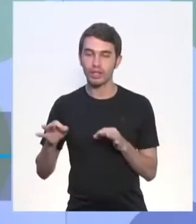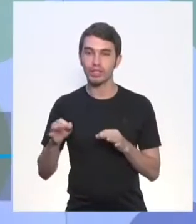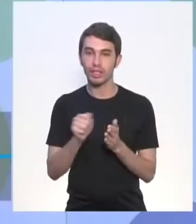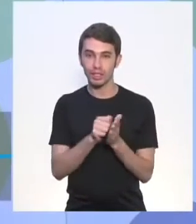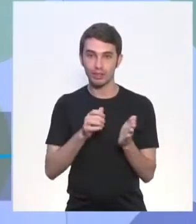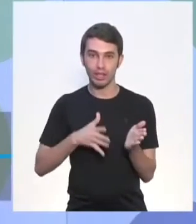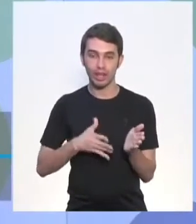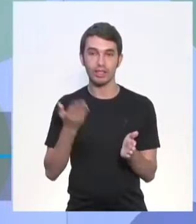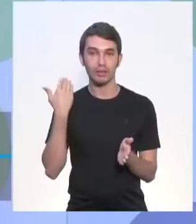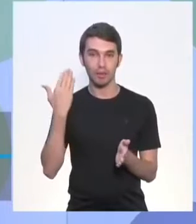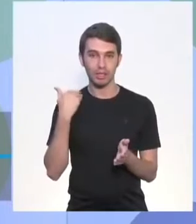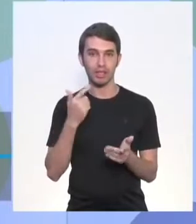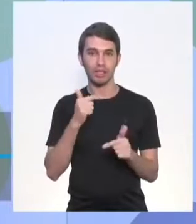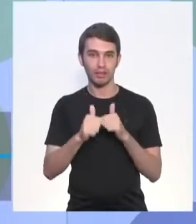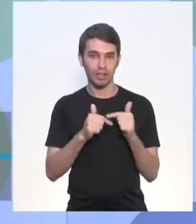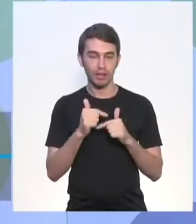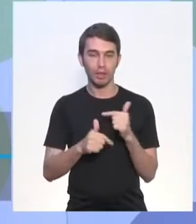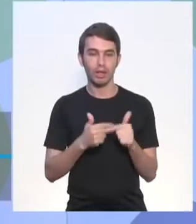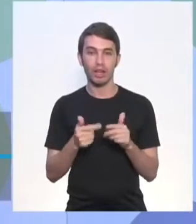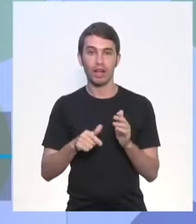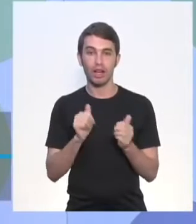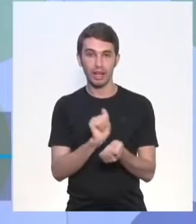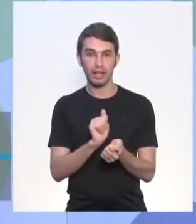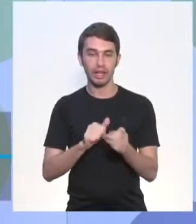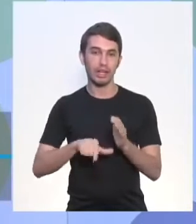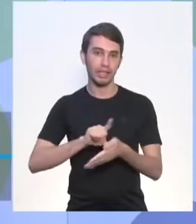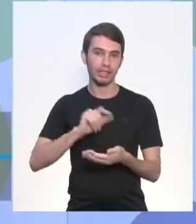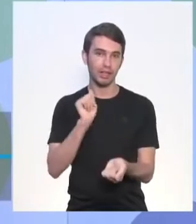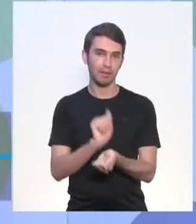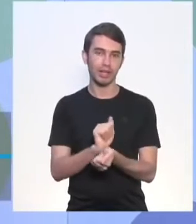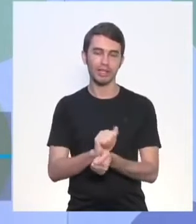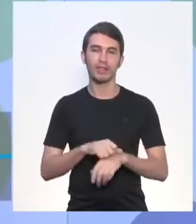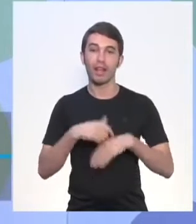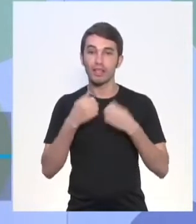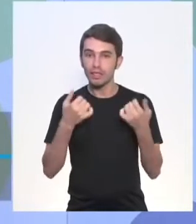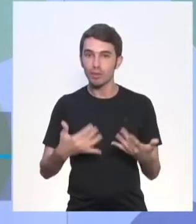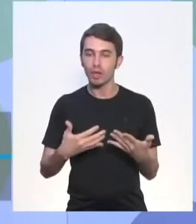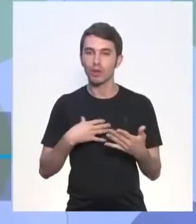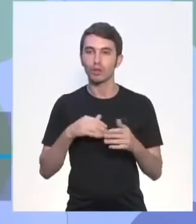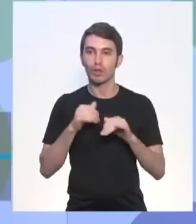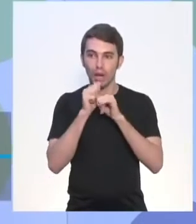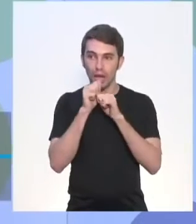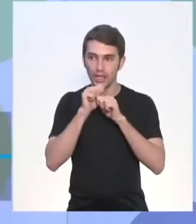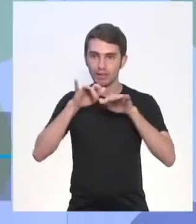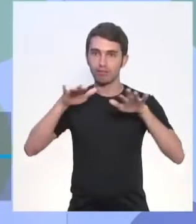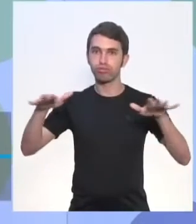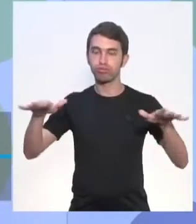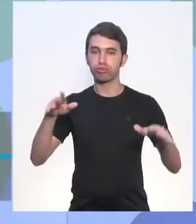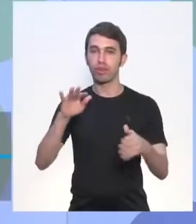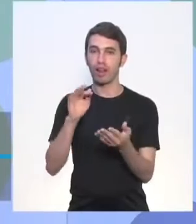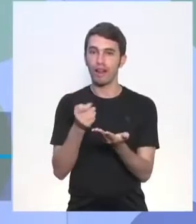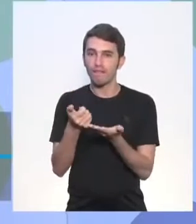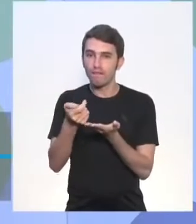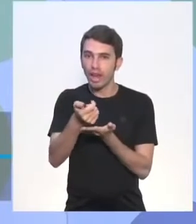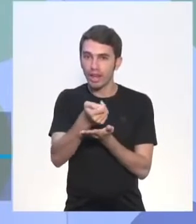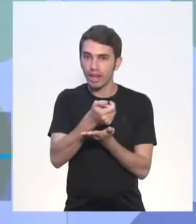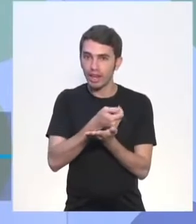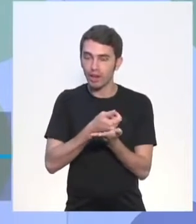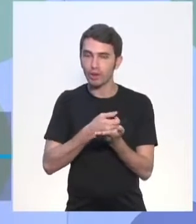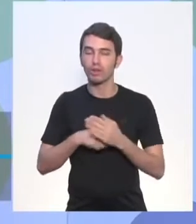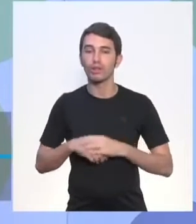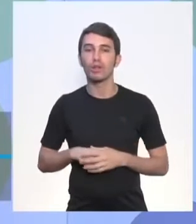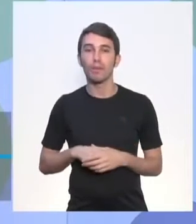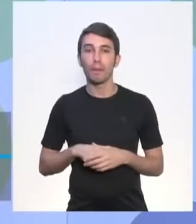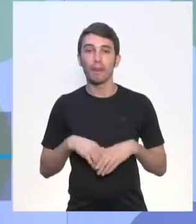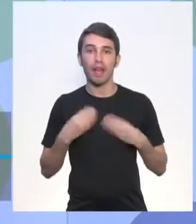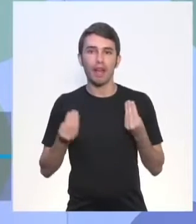estávamos trabalhando antes da paralisação, falando sobre a disseminação de fake news. Então, a gente trabalhou anteriormente sobre